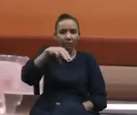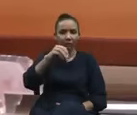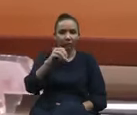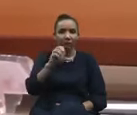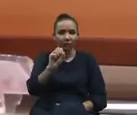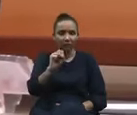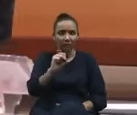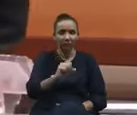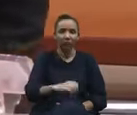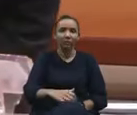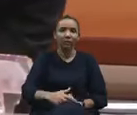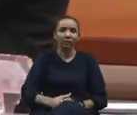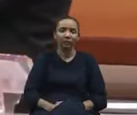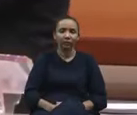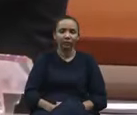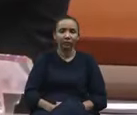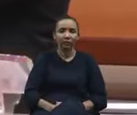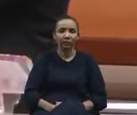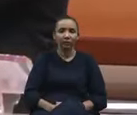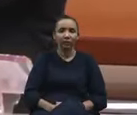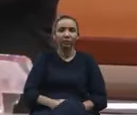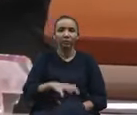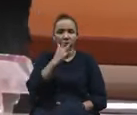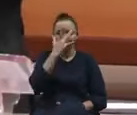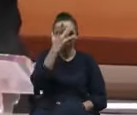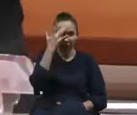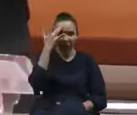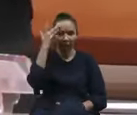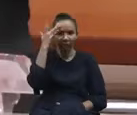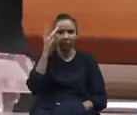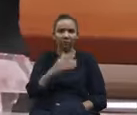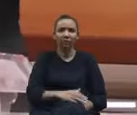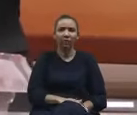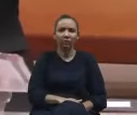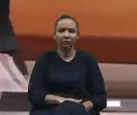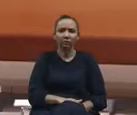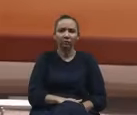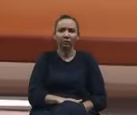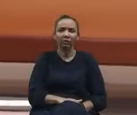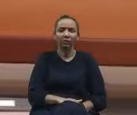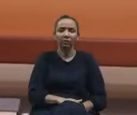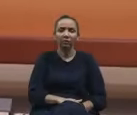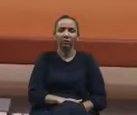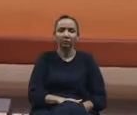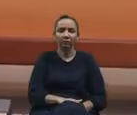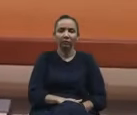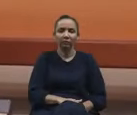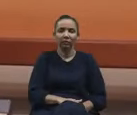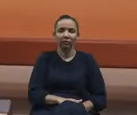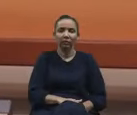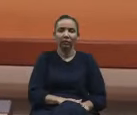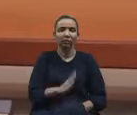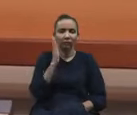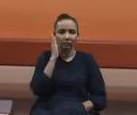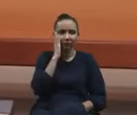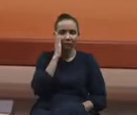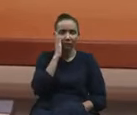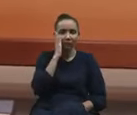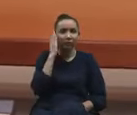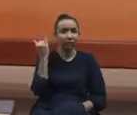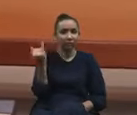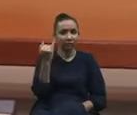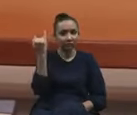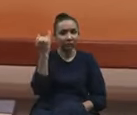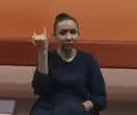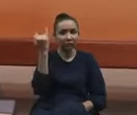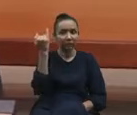nascido do espírito é ou seja olha para mim só tem dois níveis para você viver a vida ou você vive na